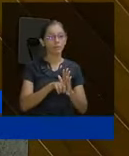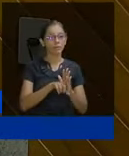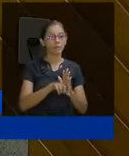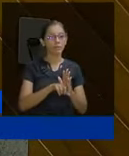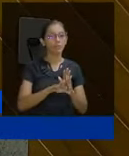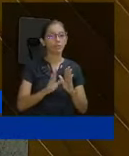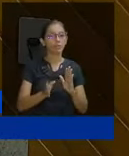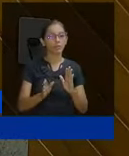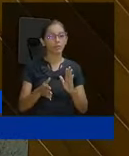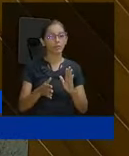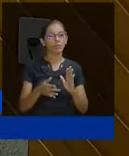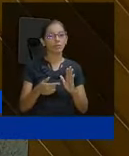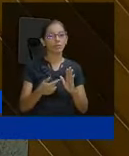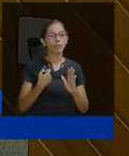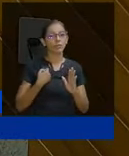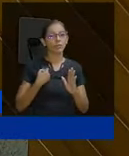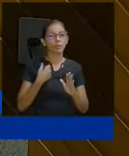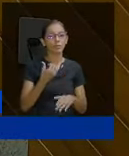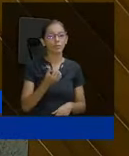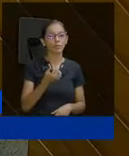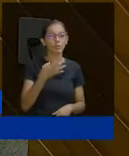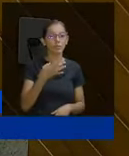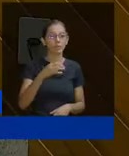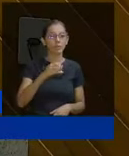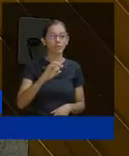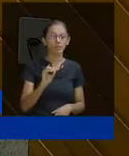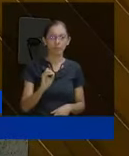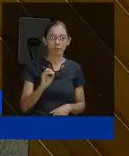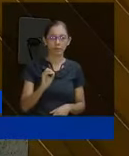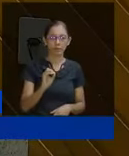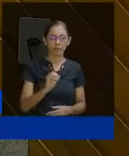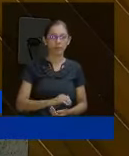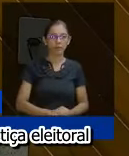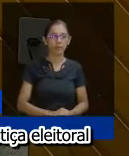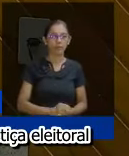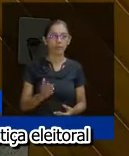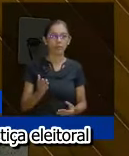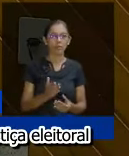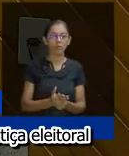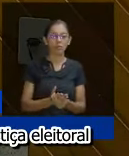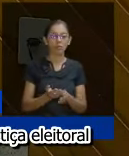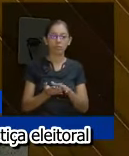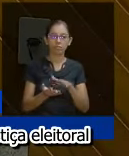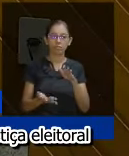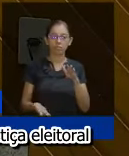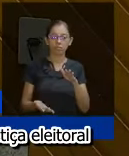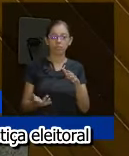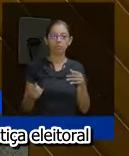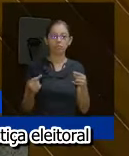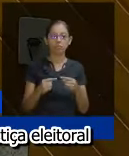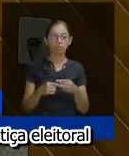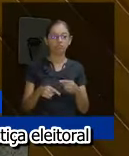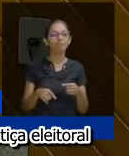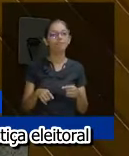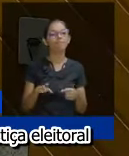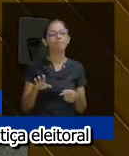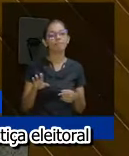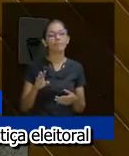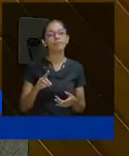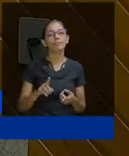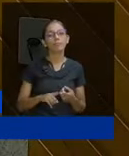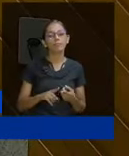Lei 6490. Então, no caso dos autos, pelo que consta na leitura da qual também não competindo à